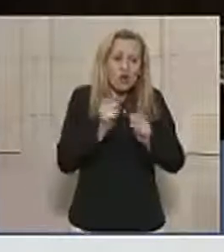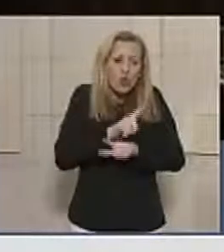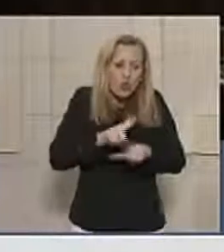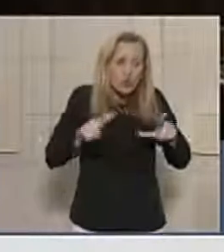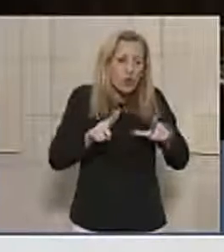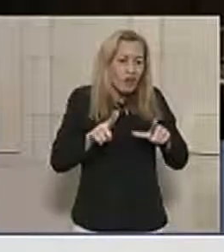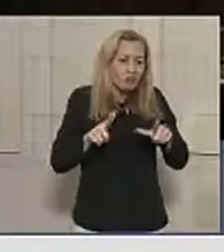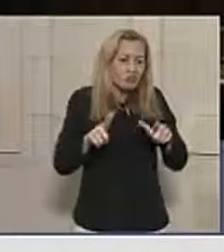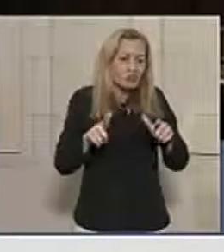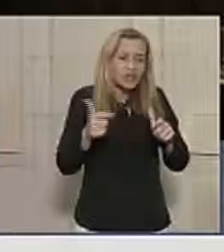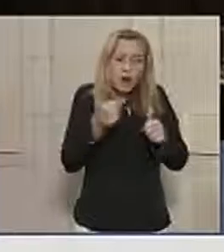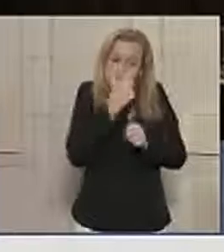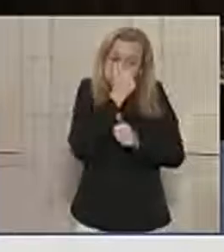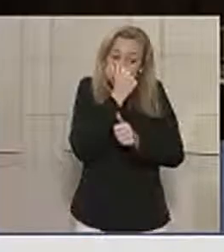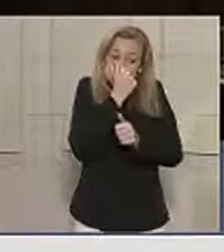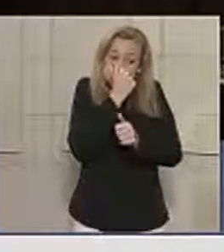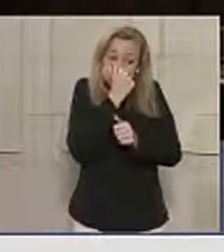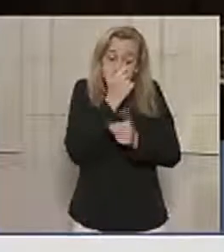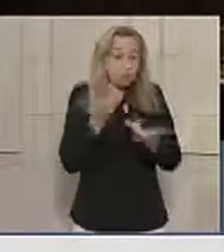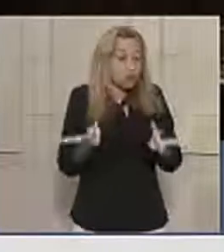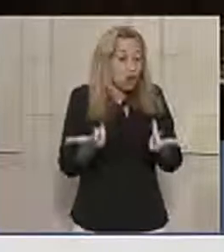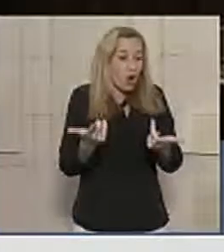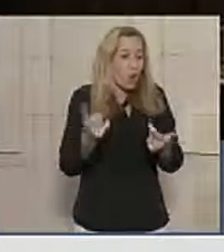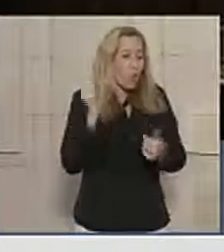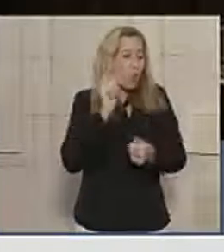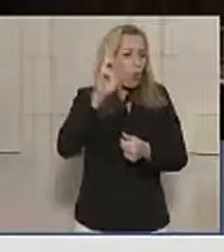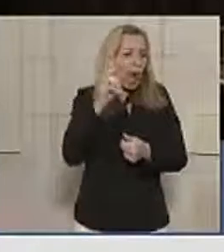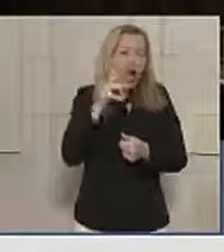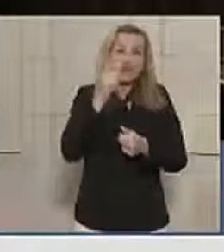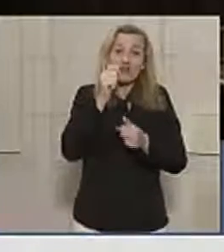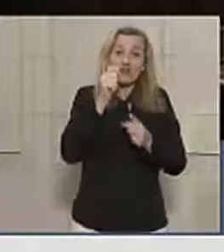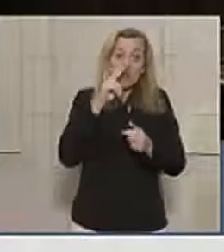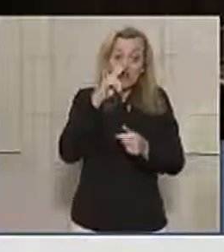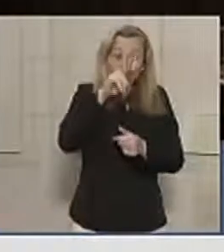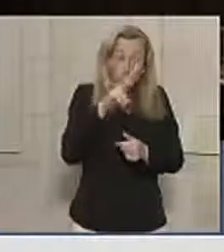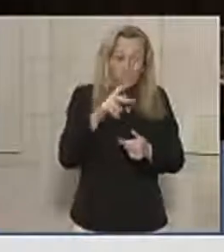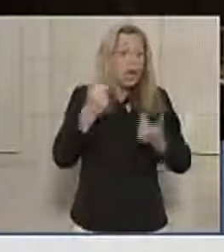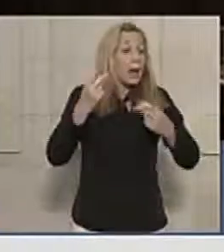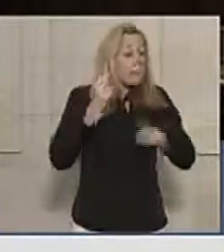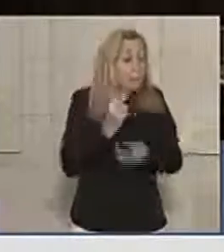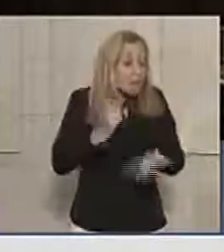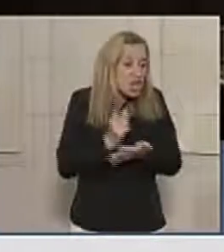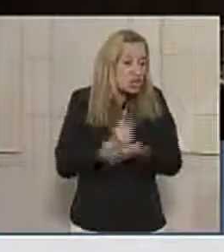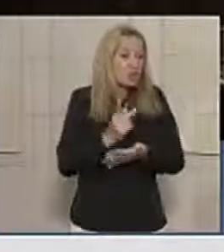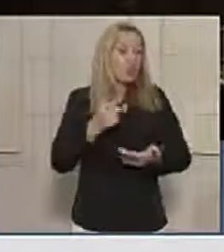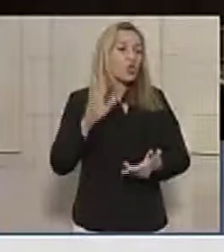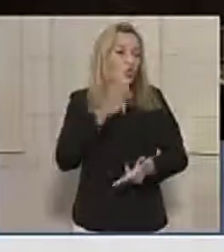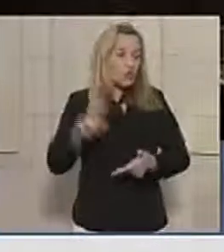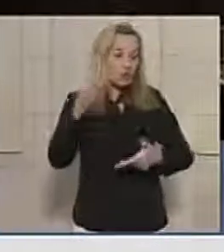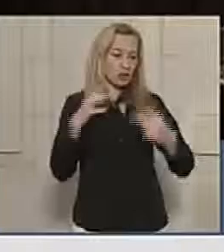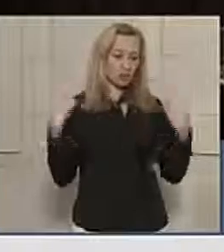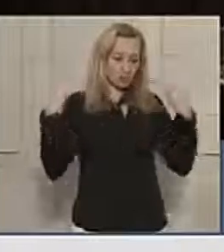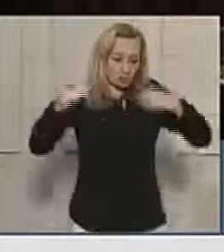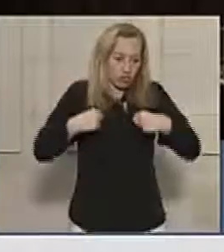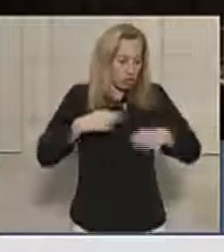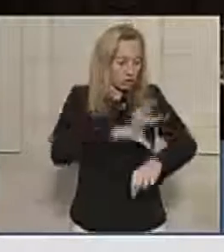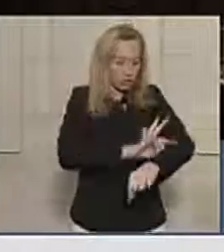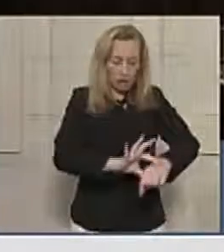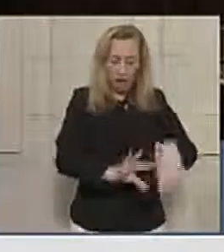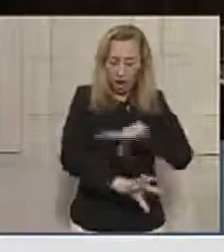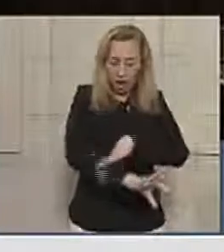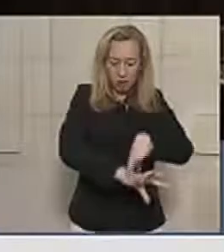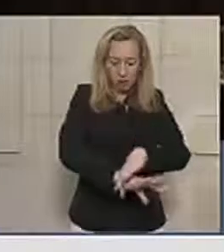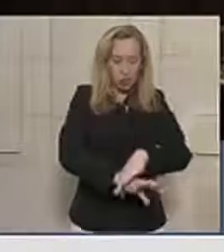está muito forte, e as deputadas, mesmo usando um terninho, os nossos terninhos não têm os forros que os ternos dos